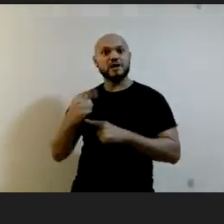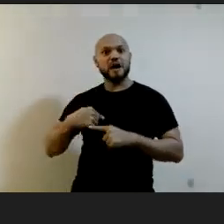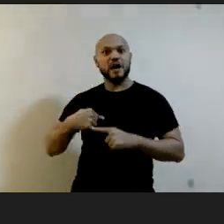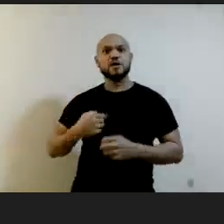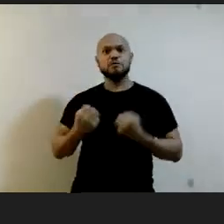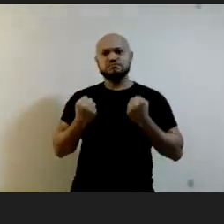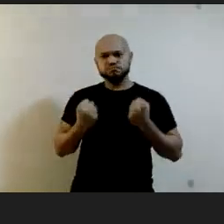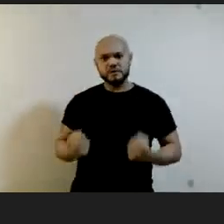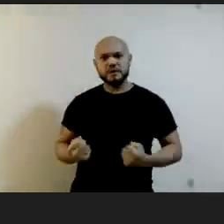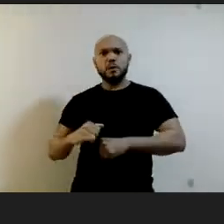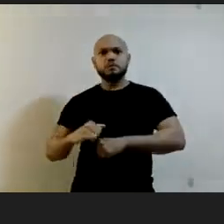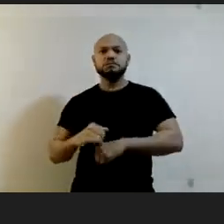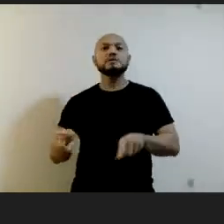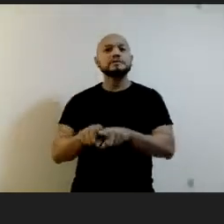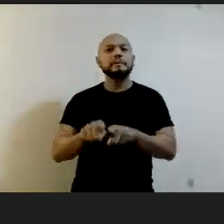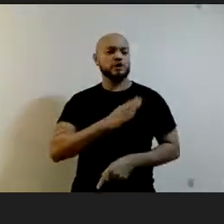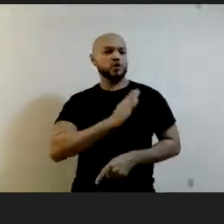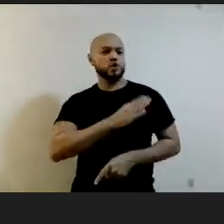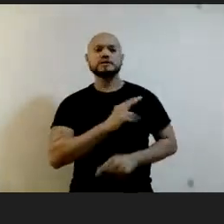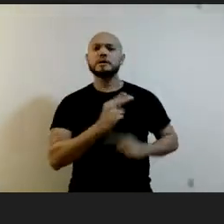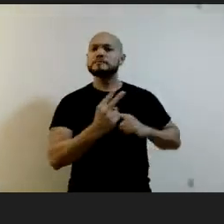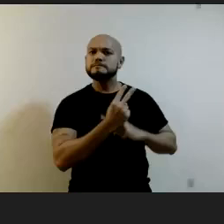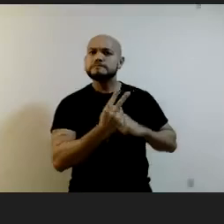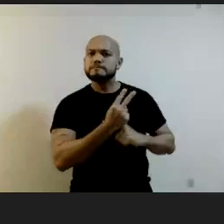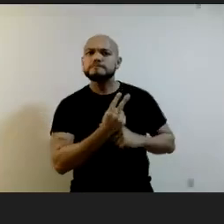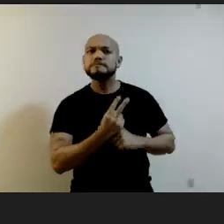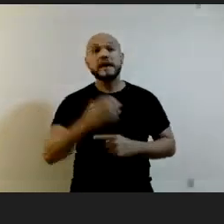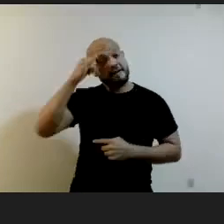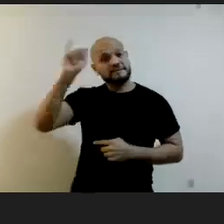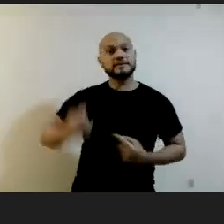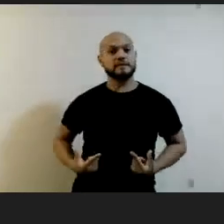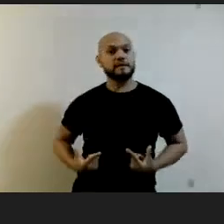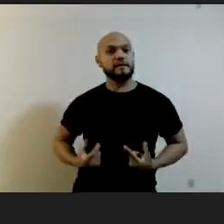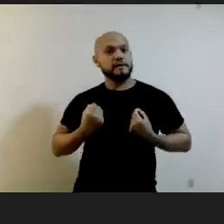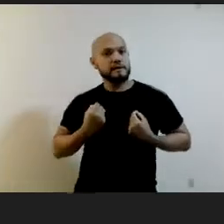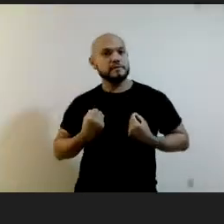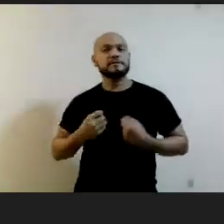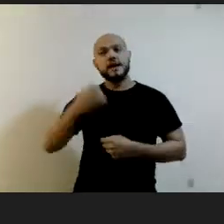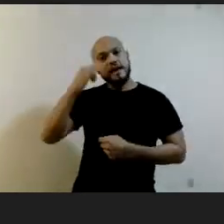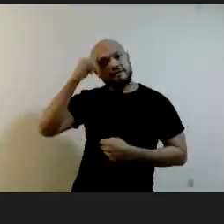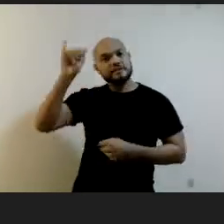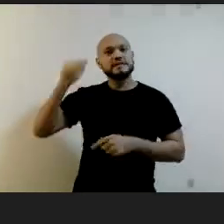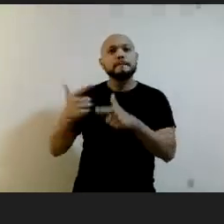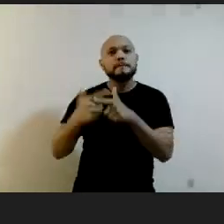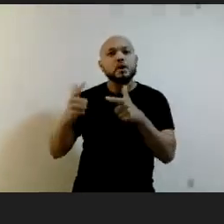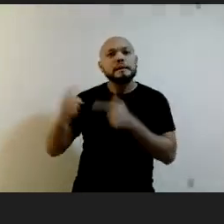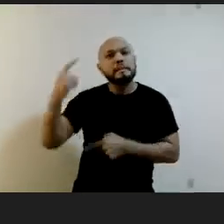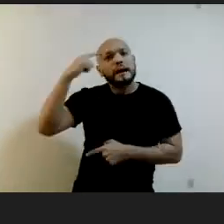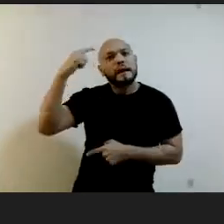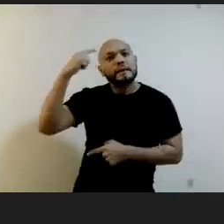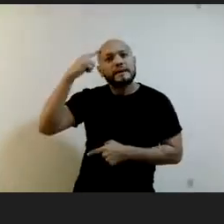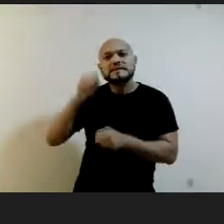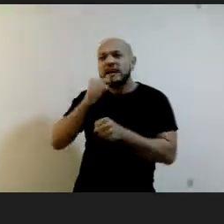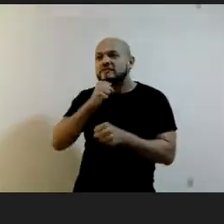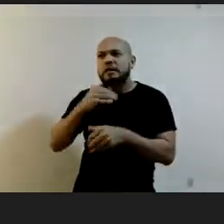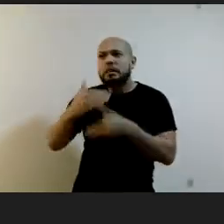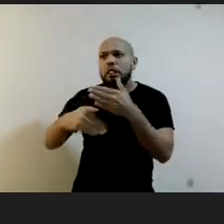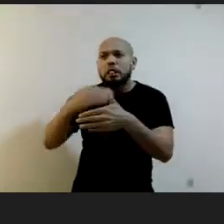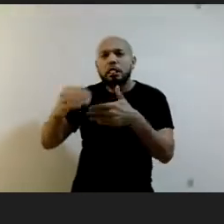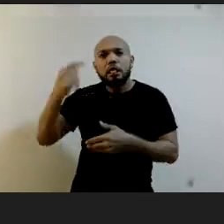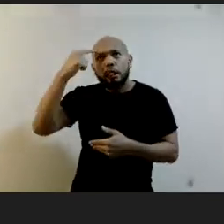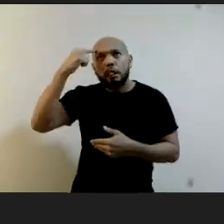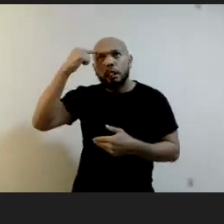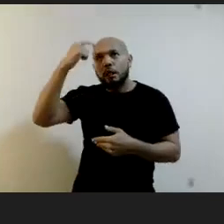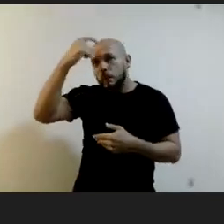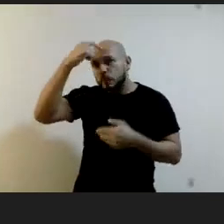do coração, protege do câncer, protege da demência. Hoje a musculatura é vida. Então a